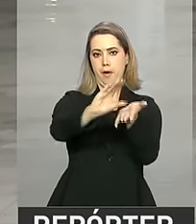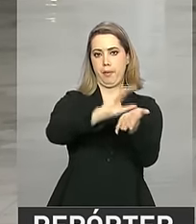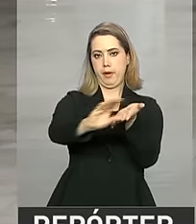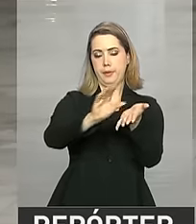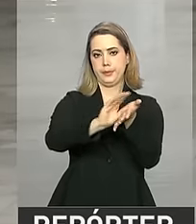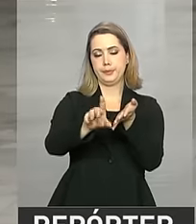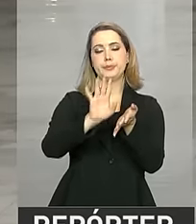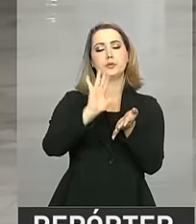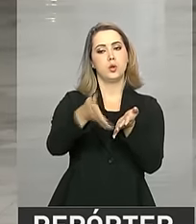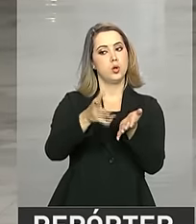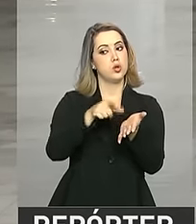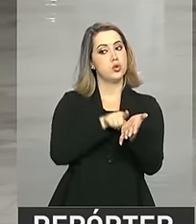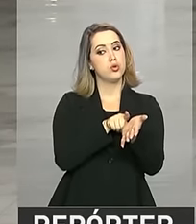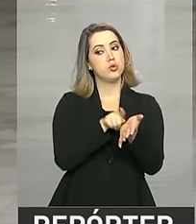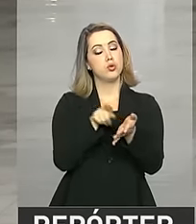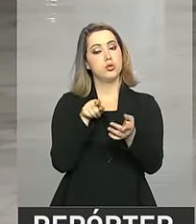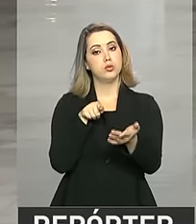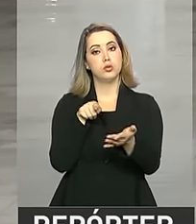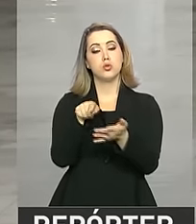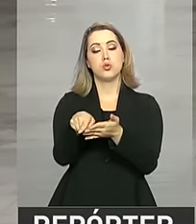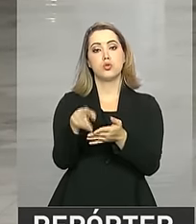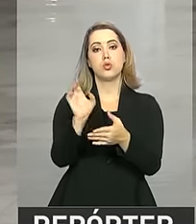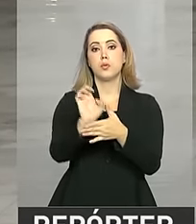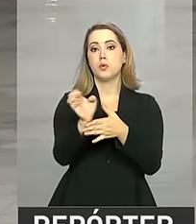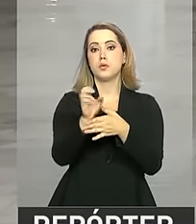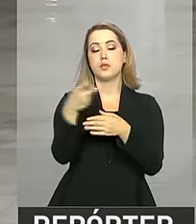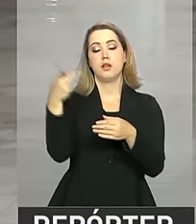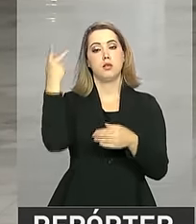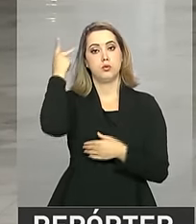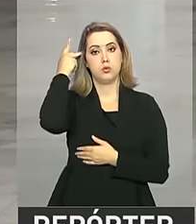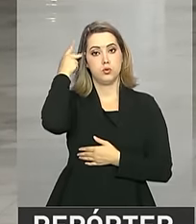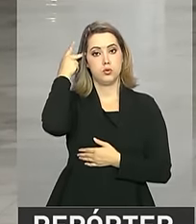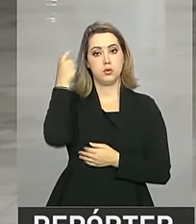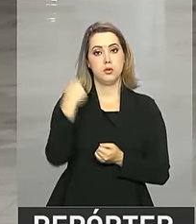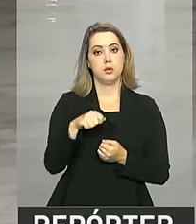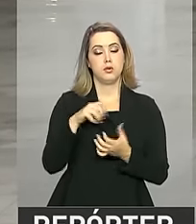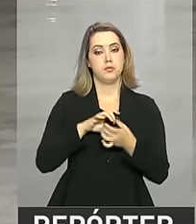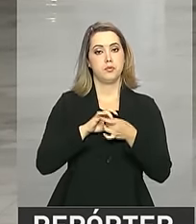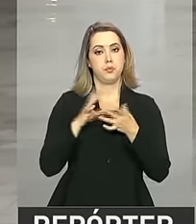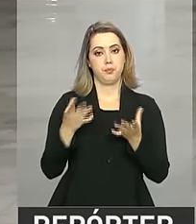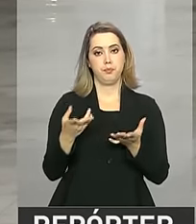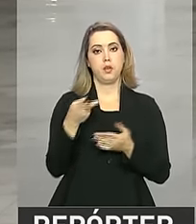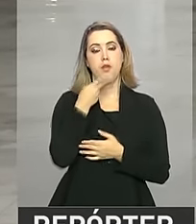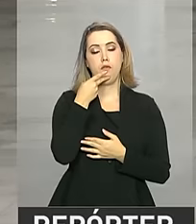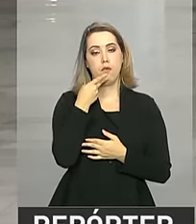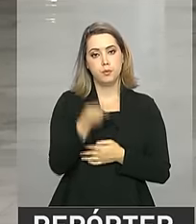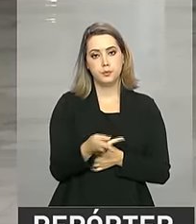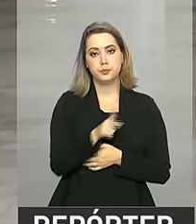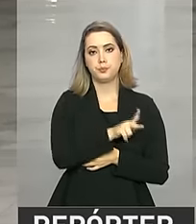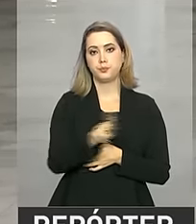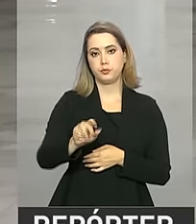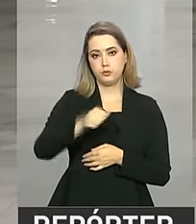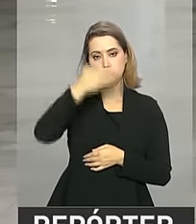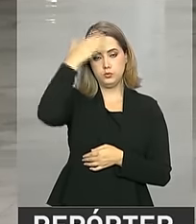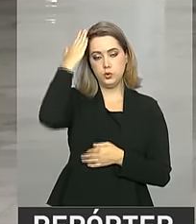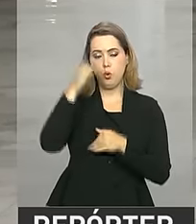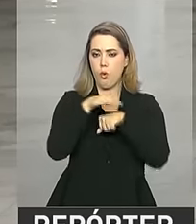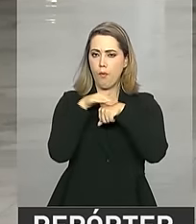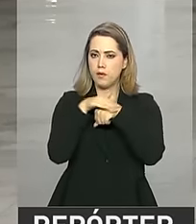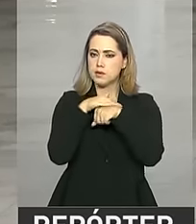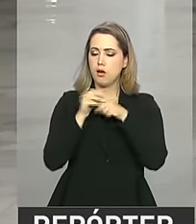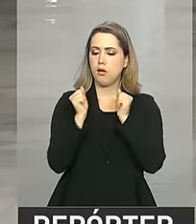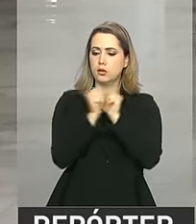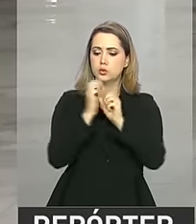estariam consignados para São Paulo e precisam ser liberados. Ele disse que o presidente Michel Temer se comprometeu a conversar com